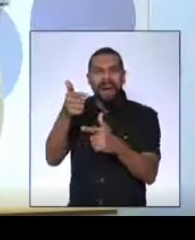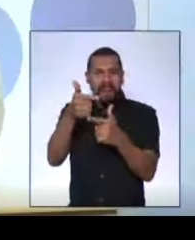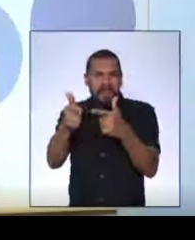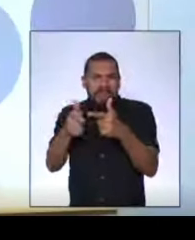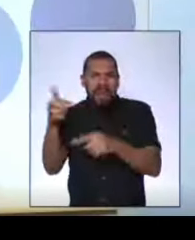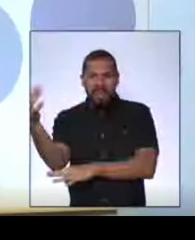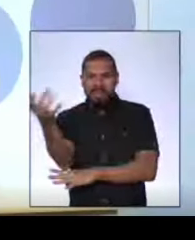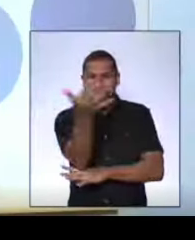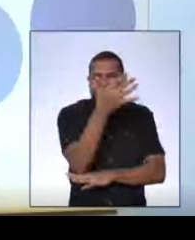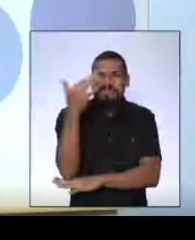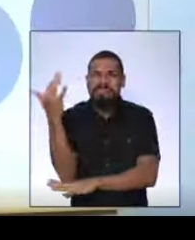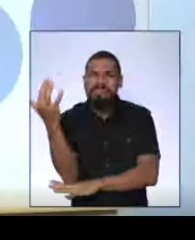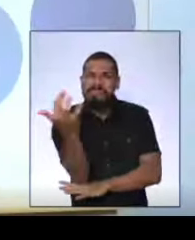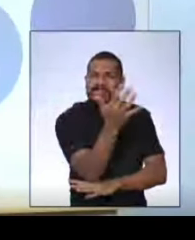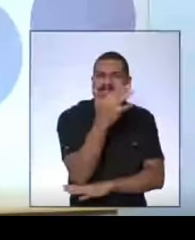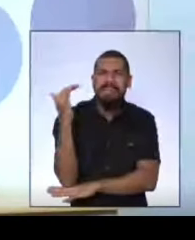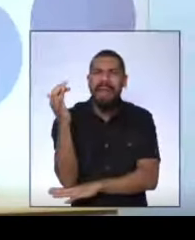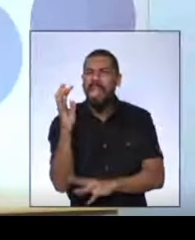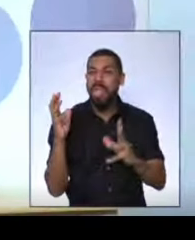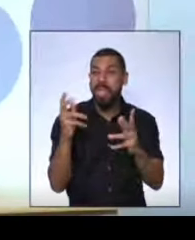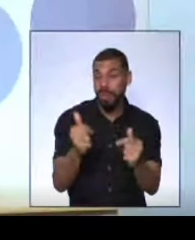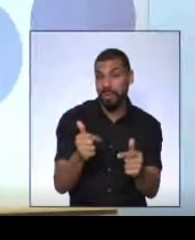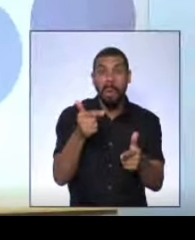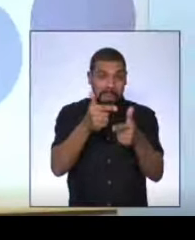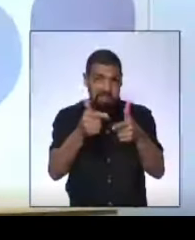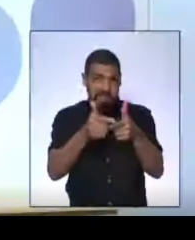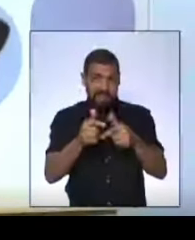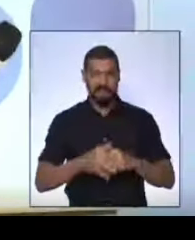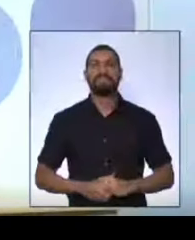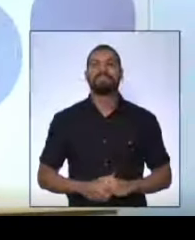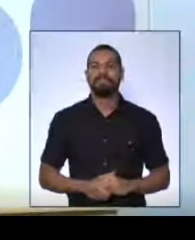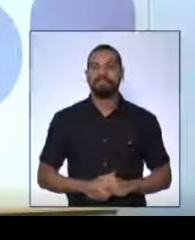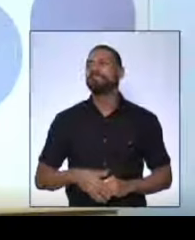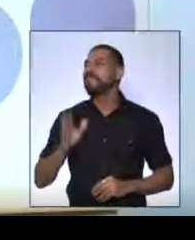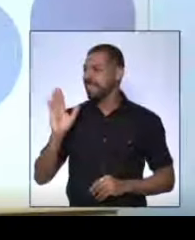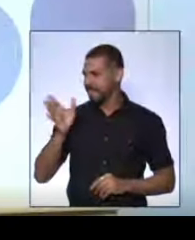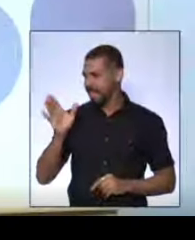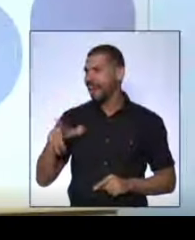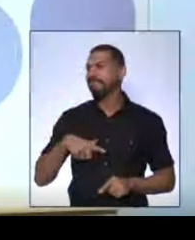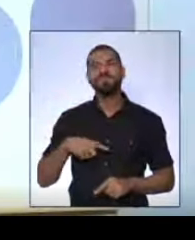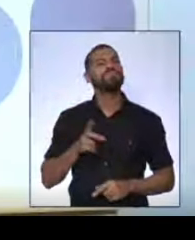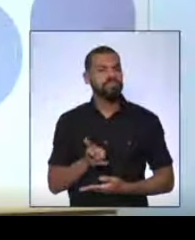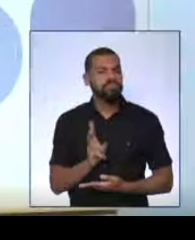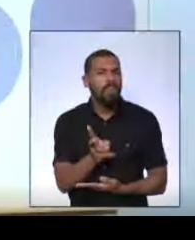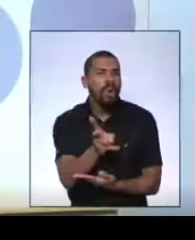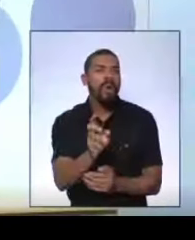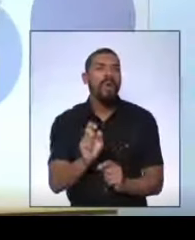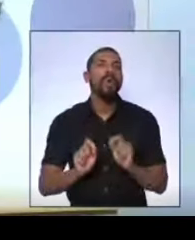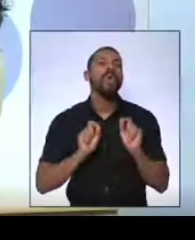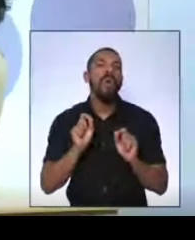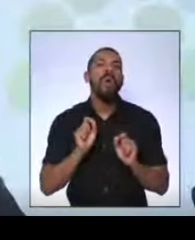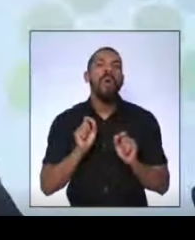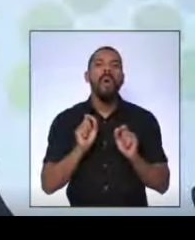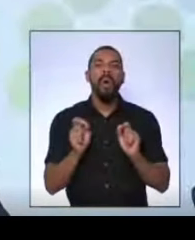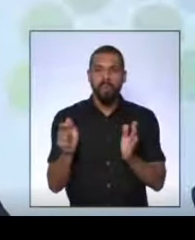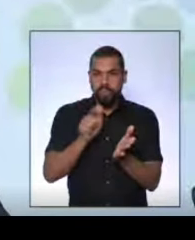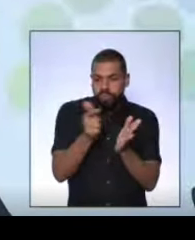ambientais. Então, vamos seguir adiante, então. Já que estamos pontuando nosso caminho, falamos de texto